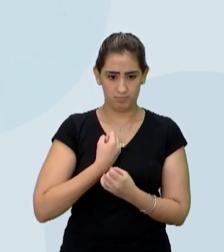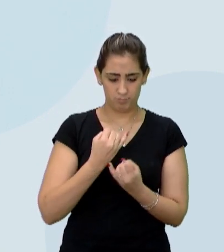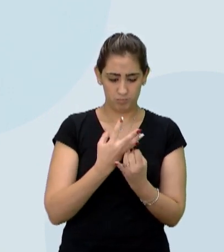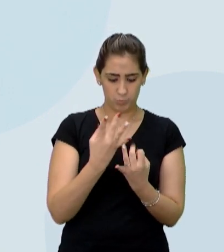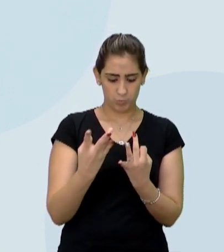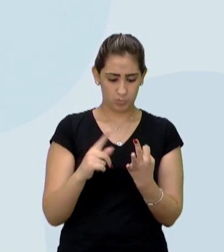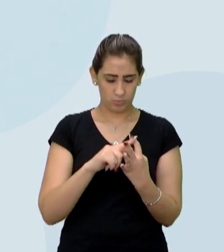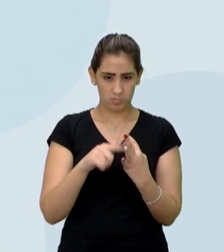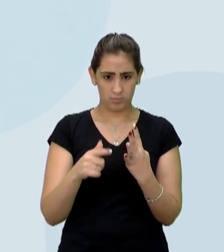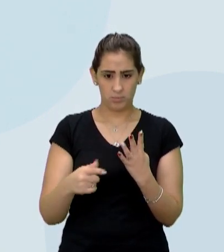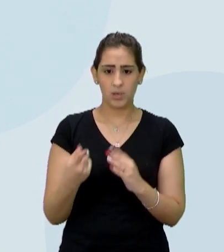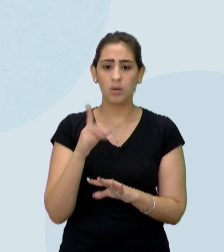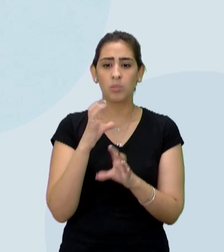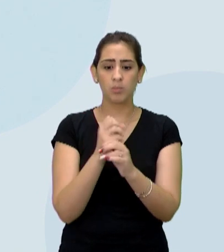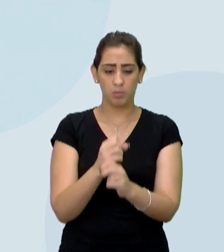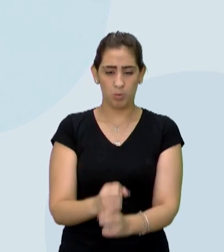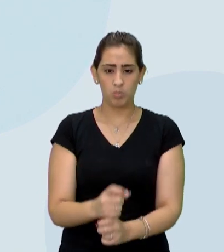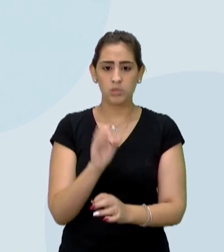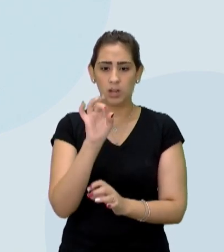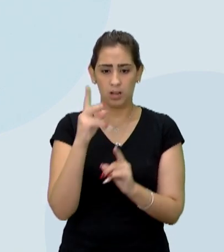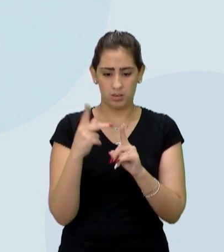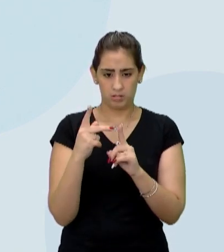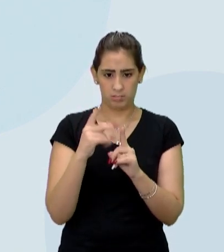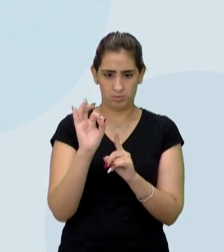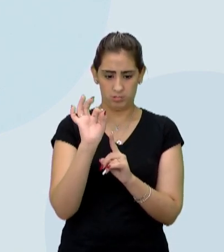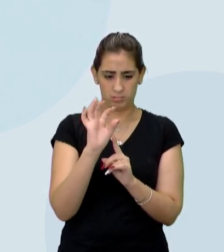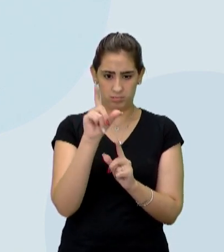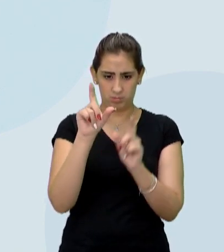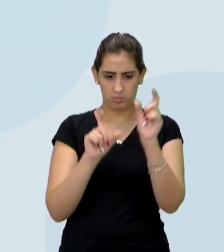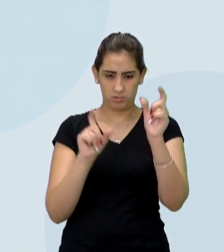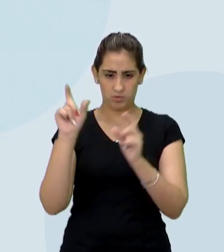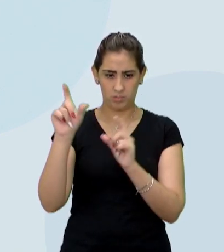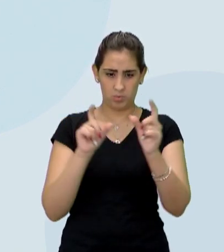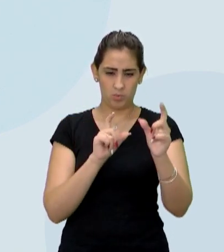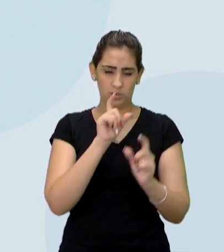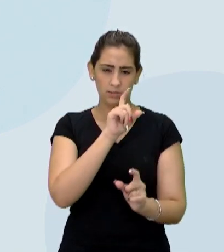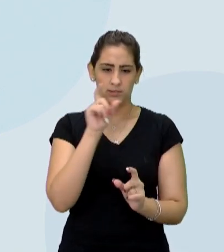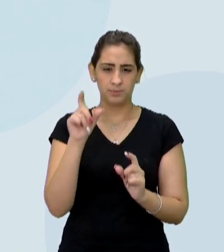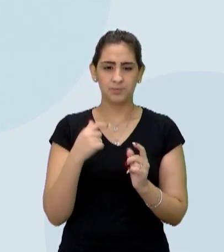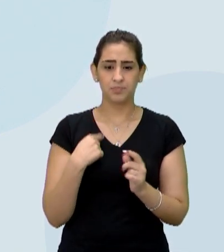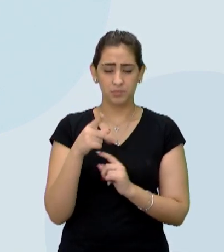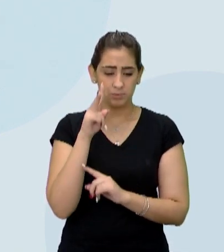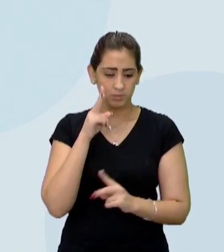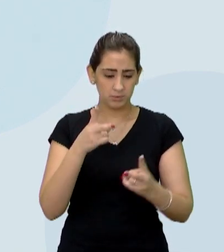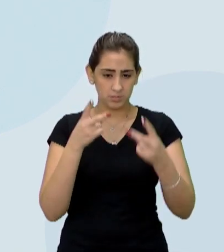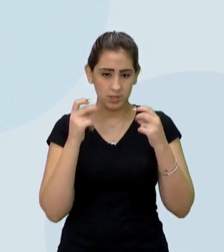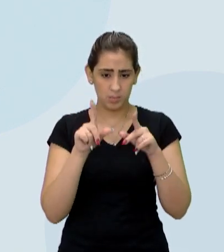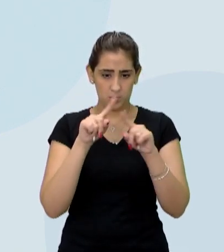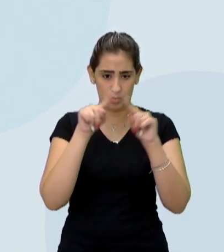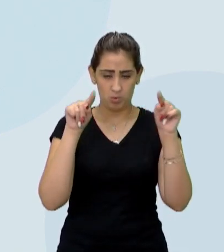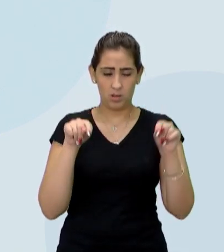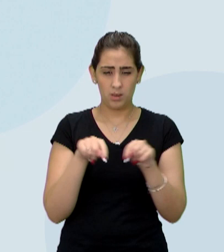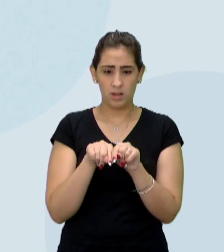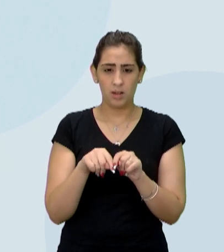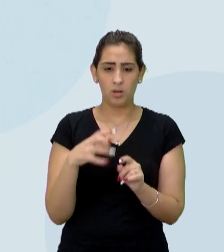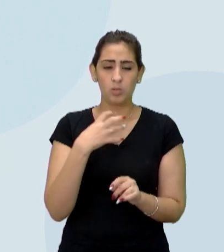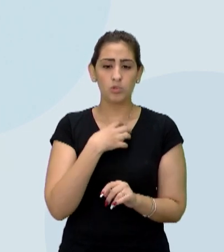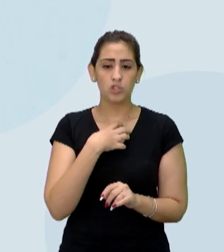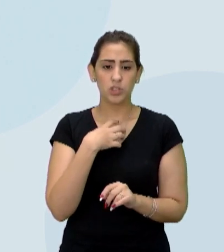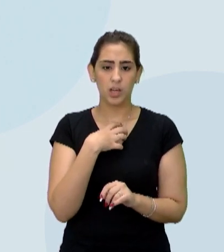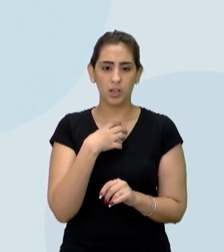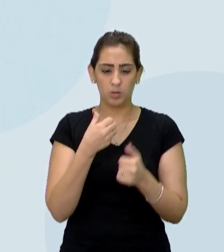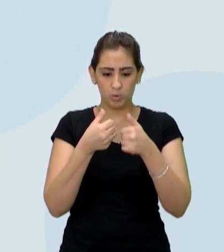quantidade de pontos em cada figura, basta que a gente eleve ao quadrado a